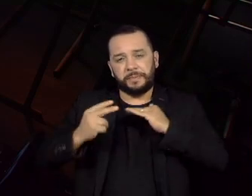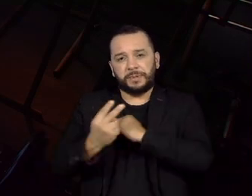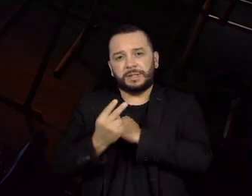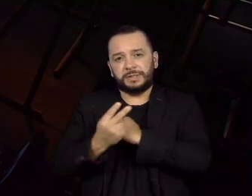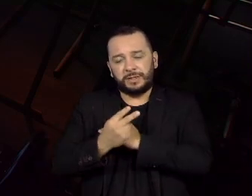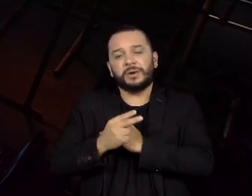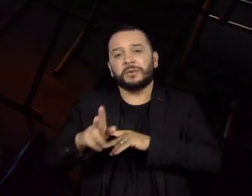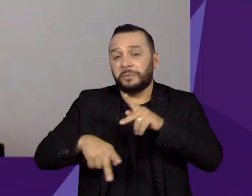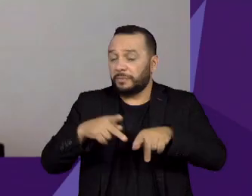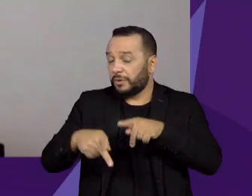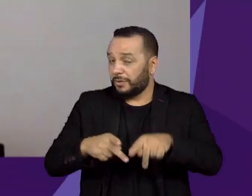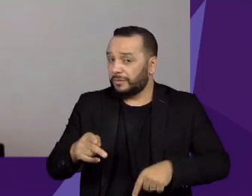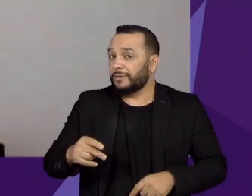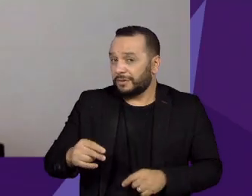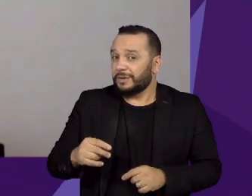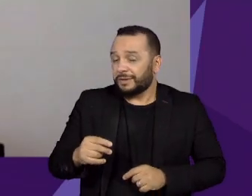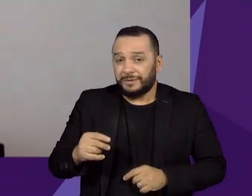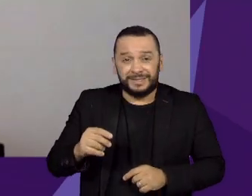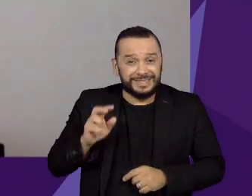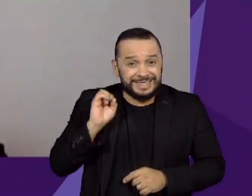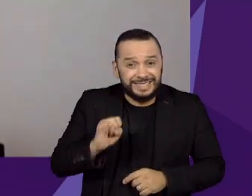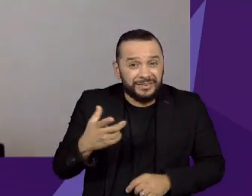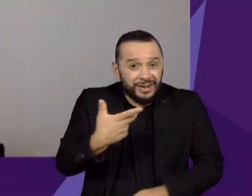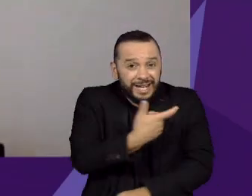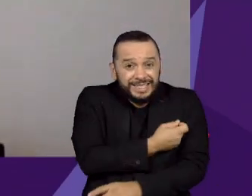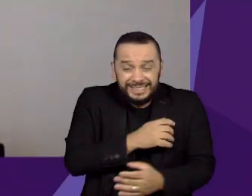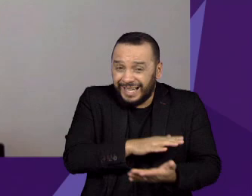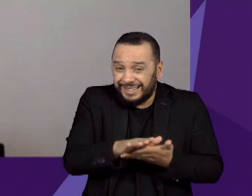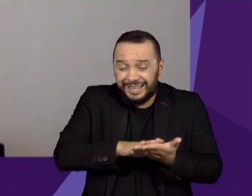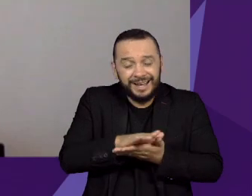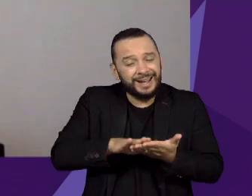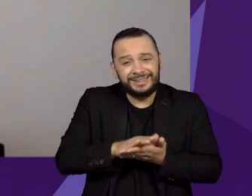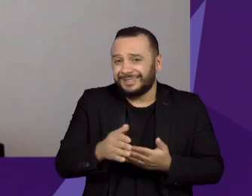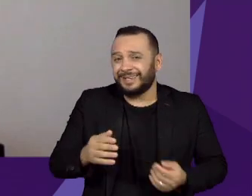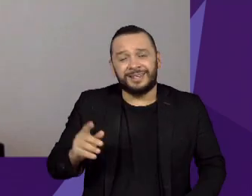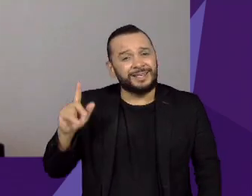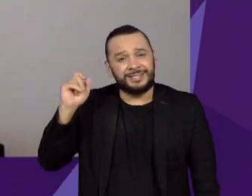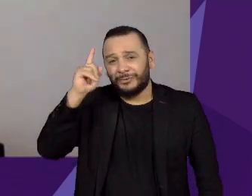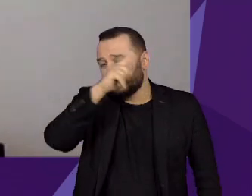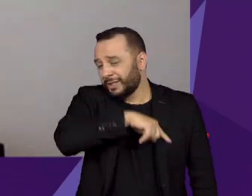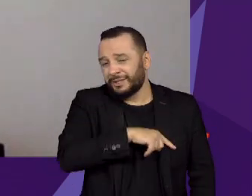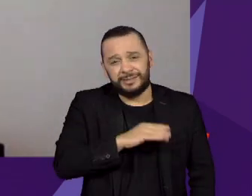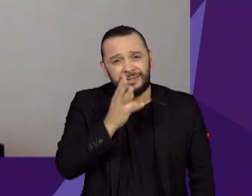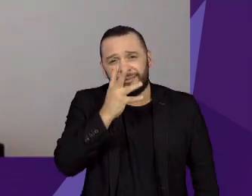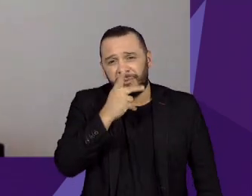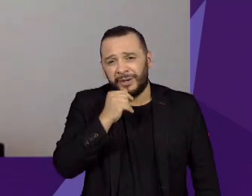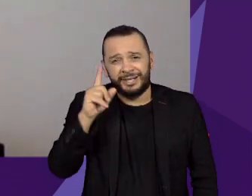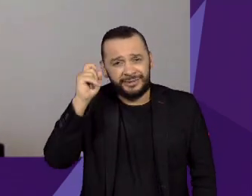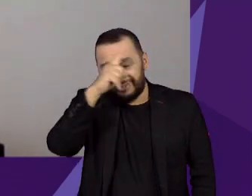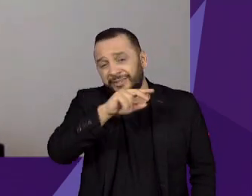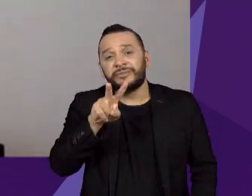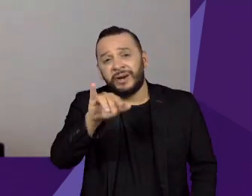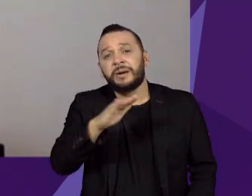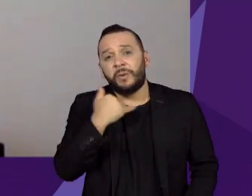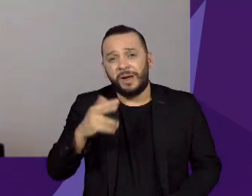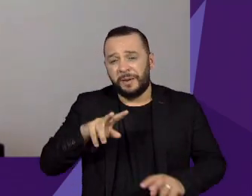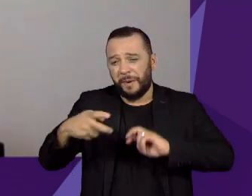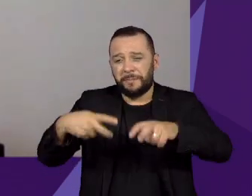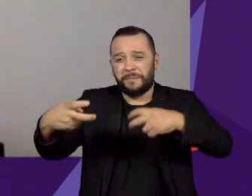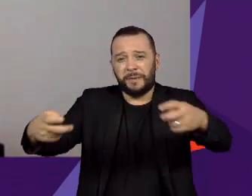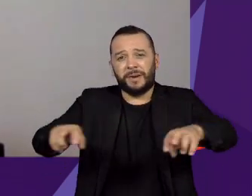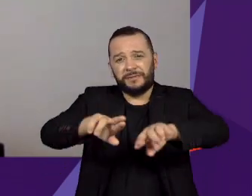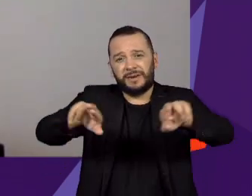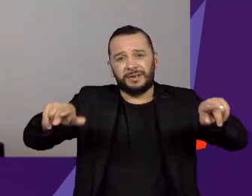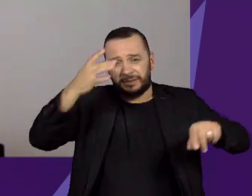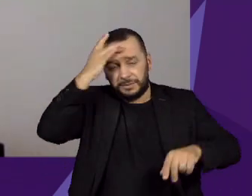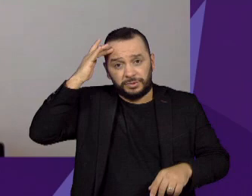1% de letalidade, sem vacina, teria sido, você faz a conta, é uma carnificina. Se eu não tivesse